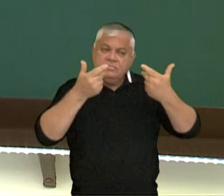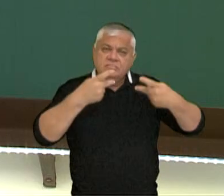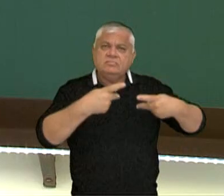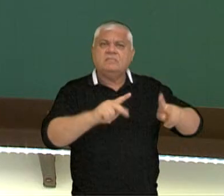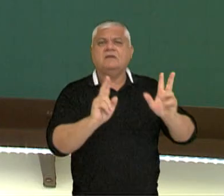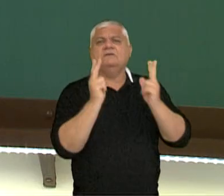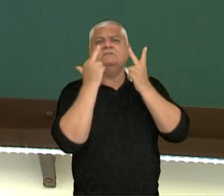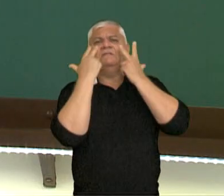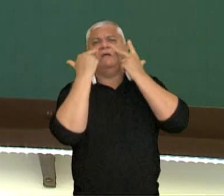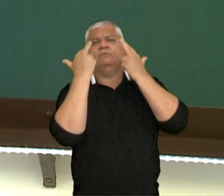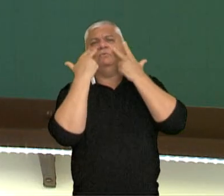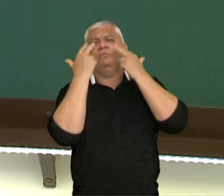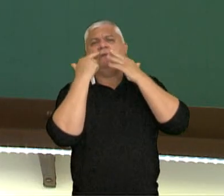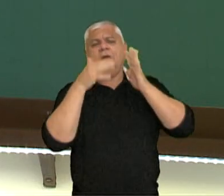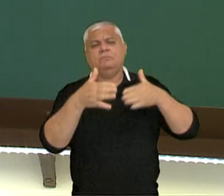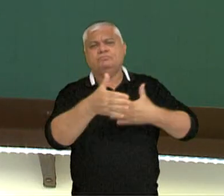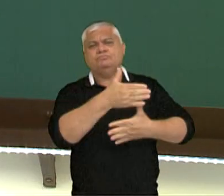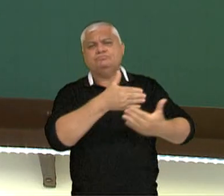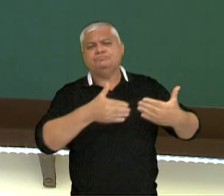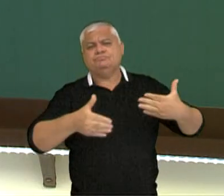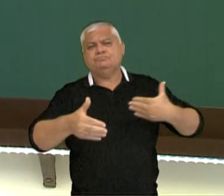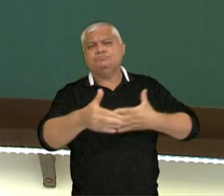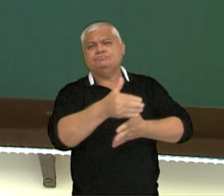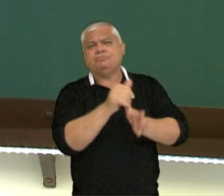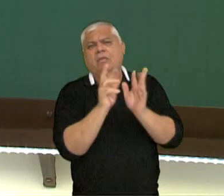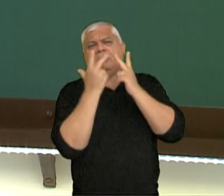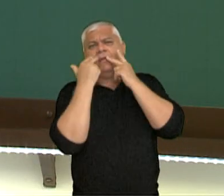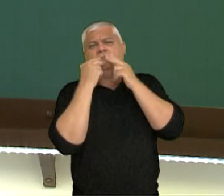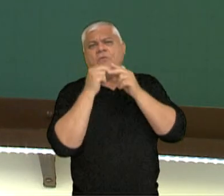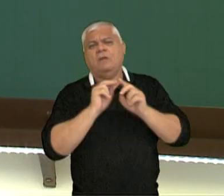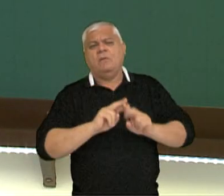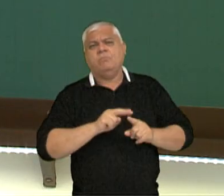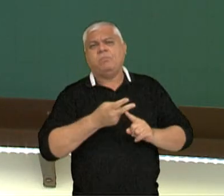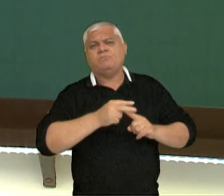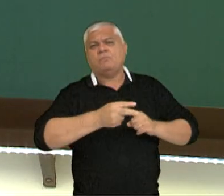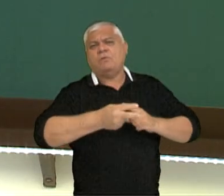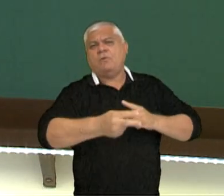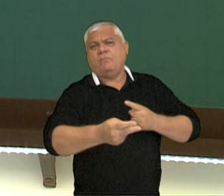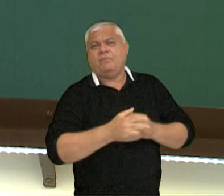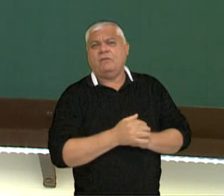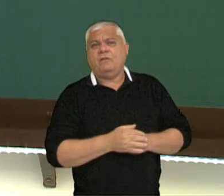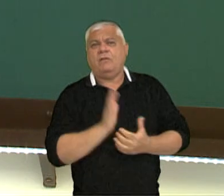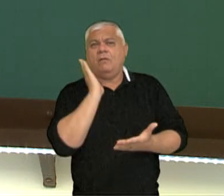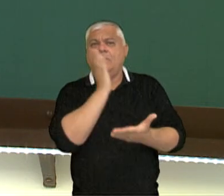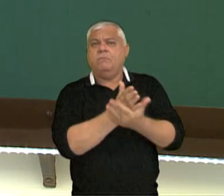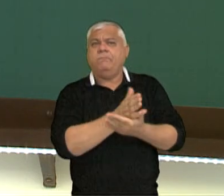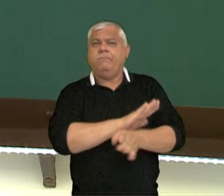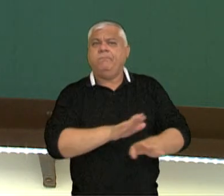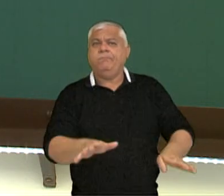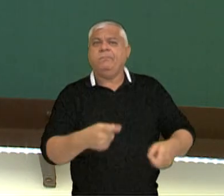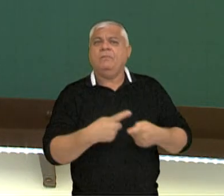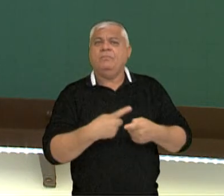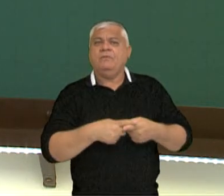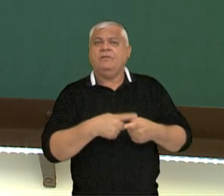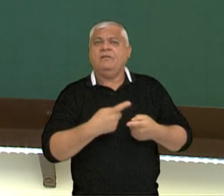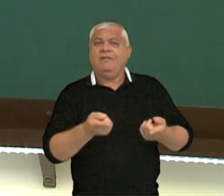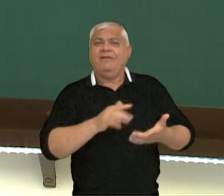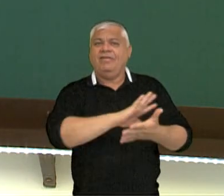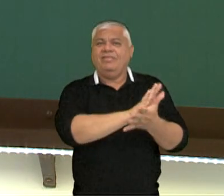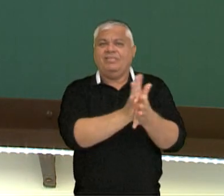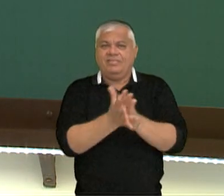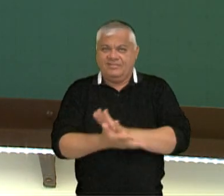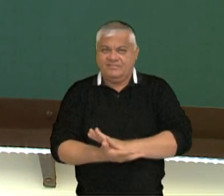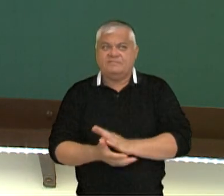se desenvolver novamente, né, acaba prejudicando, acaba extinguindo, inclusive, algumas espécies.